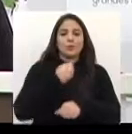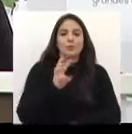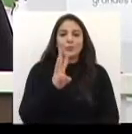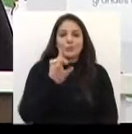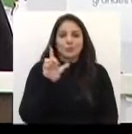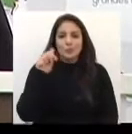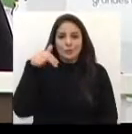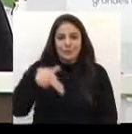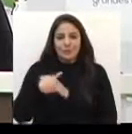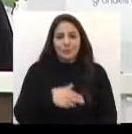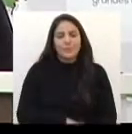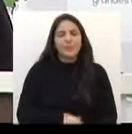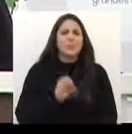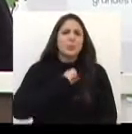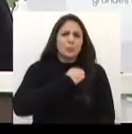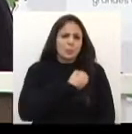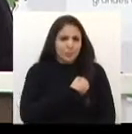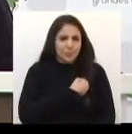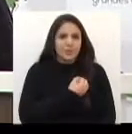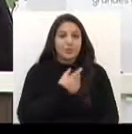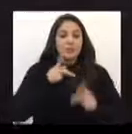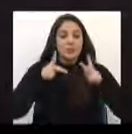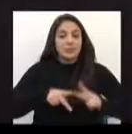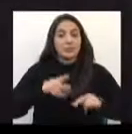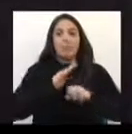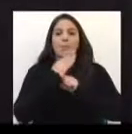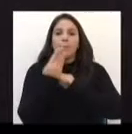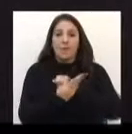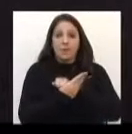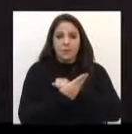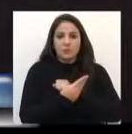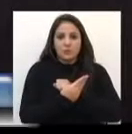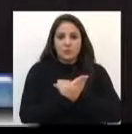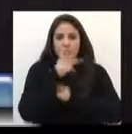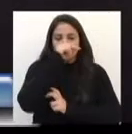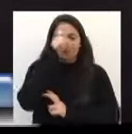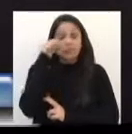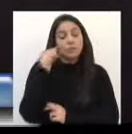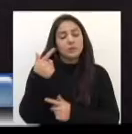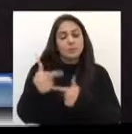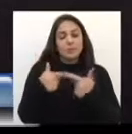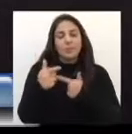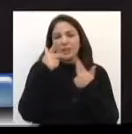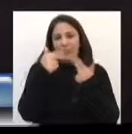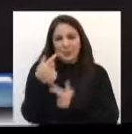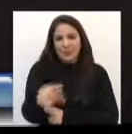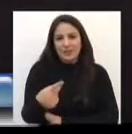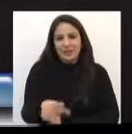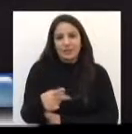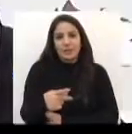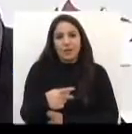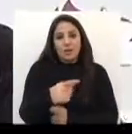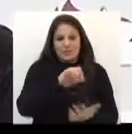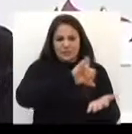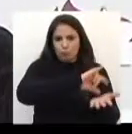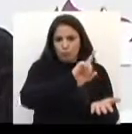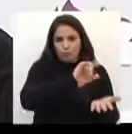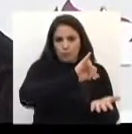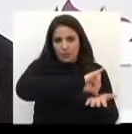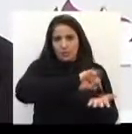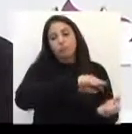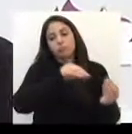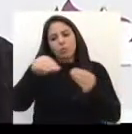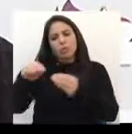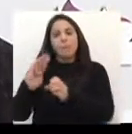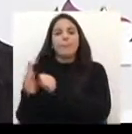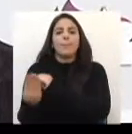de habitantes em alguns bairros do município exige que serviços como esse sejam descentralizados. Ele destaca